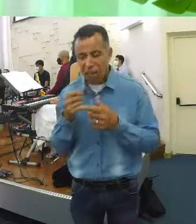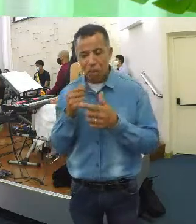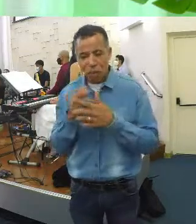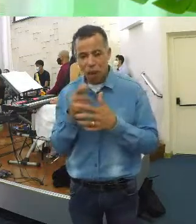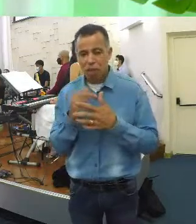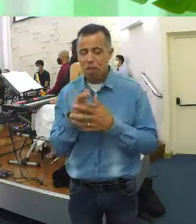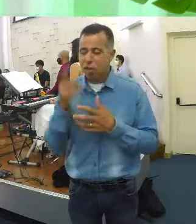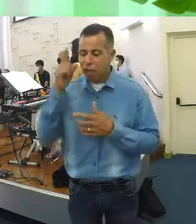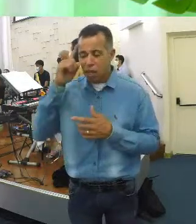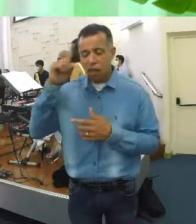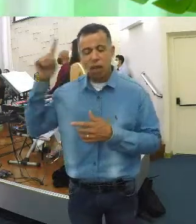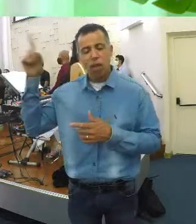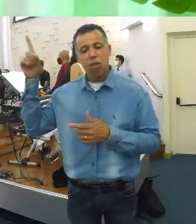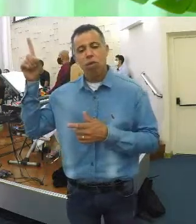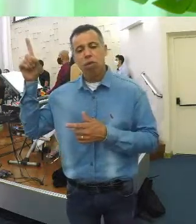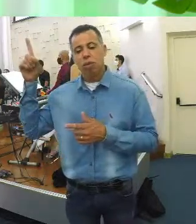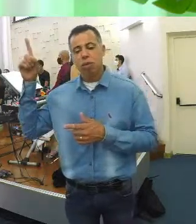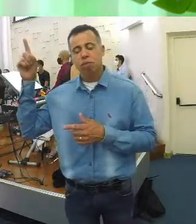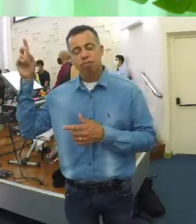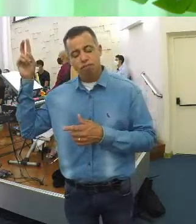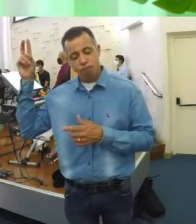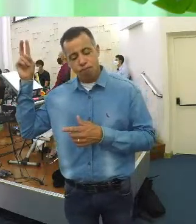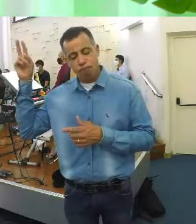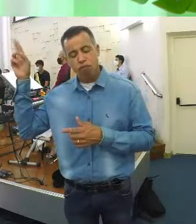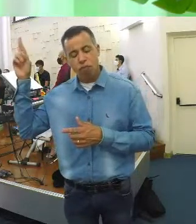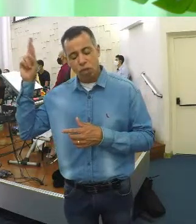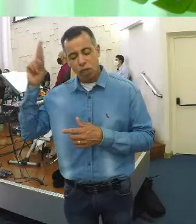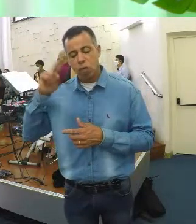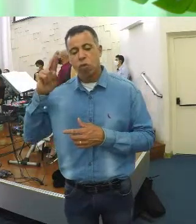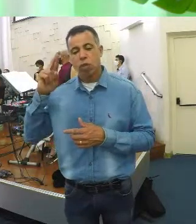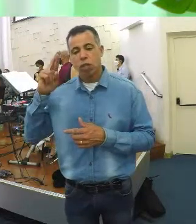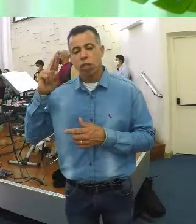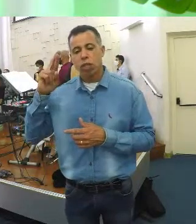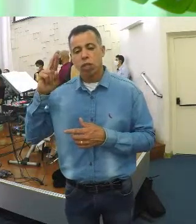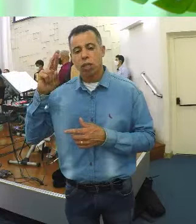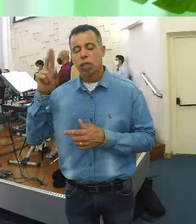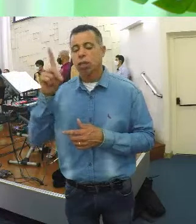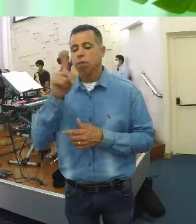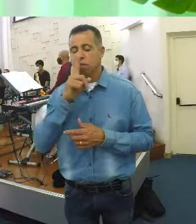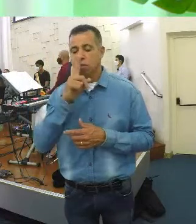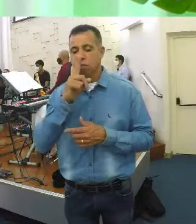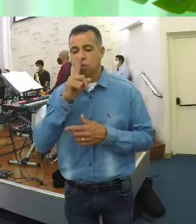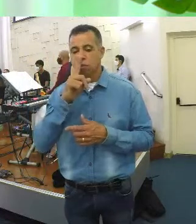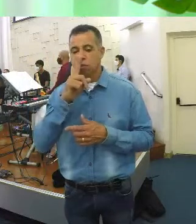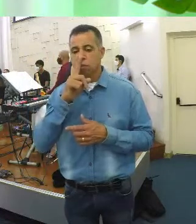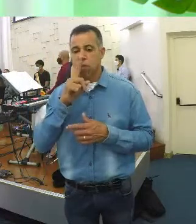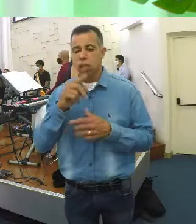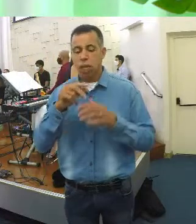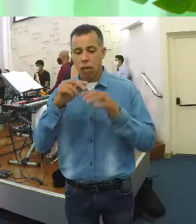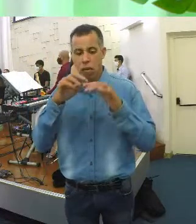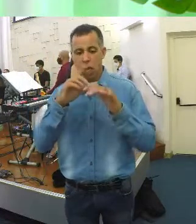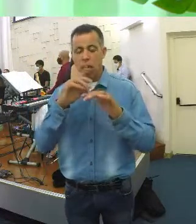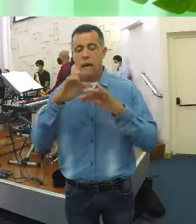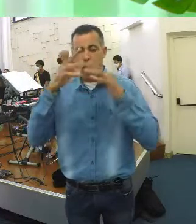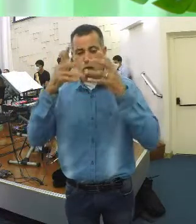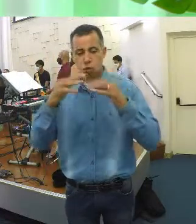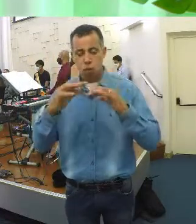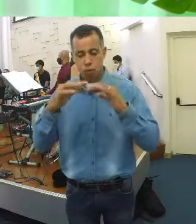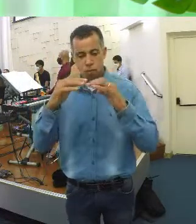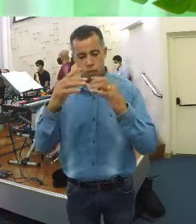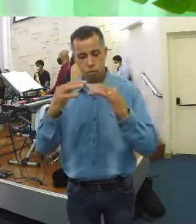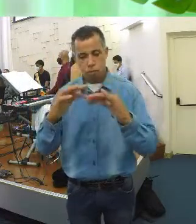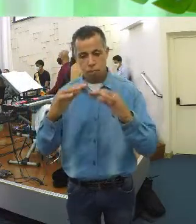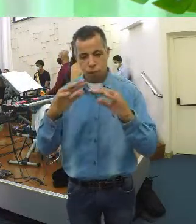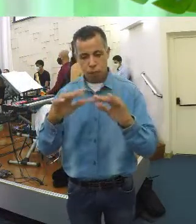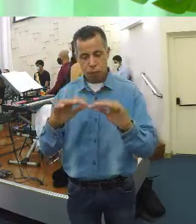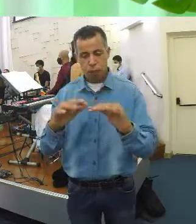Deus falava silenciosamente. Sim, Deus fala até no silêncio. E a maré baixava, baixava e baixava, e quando ele